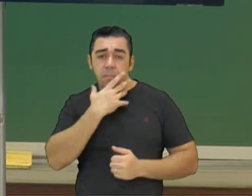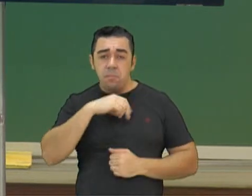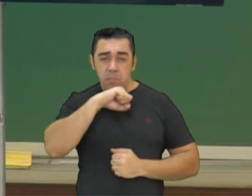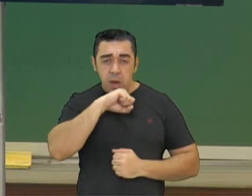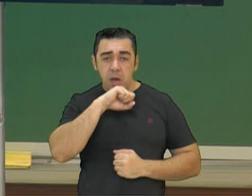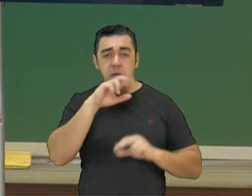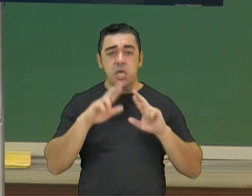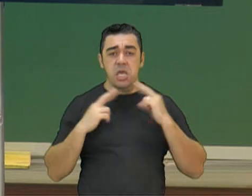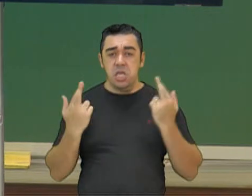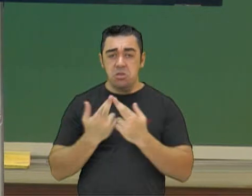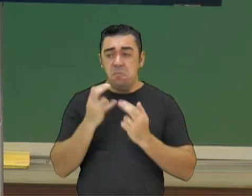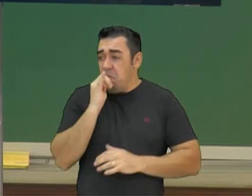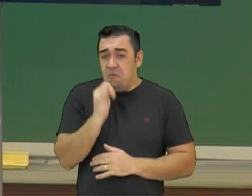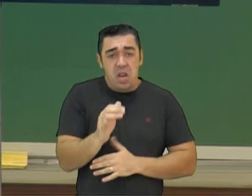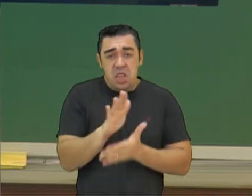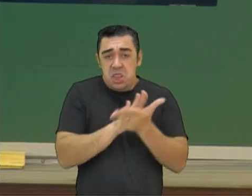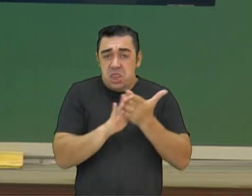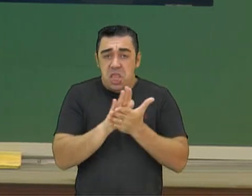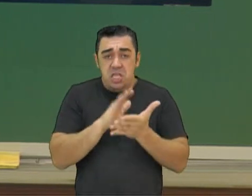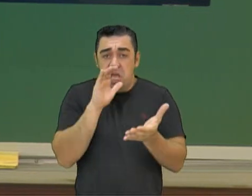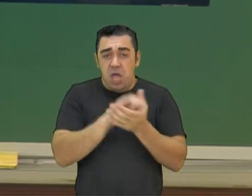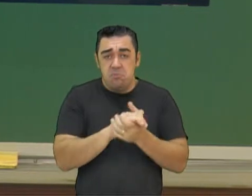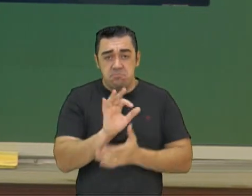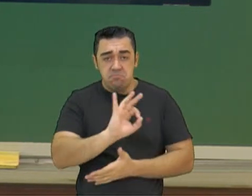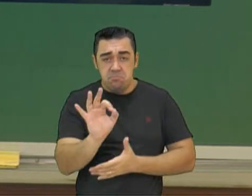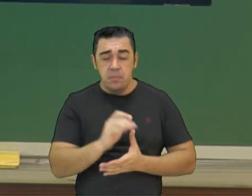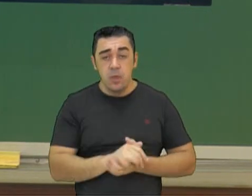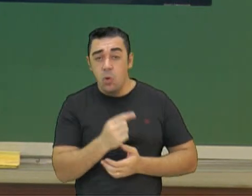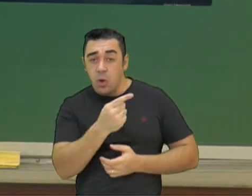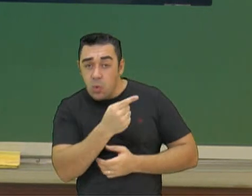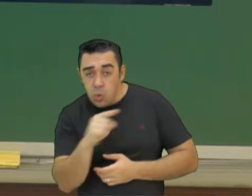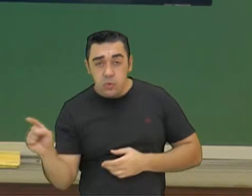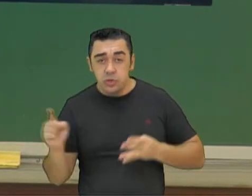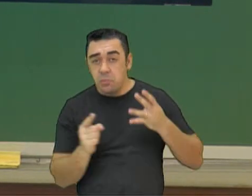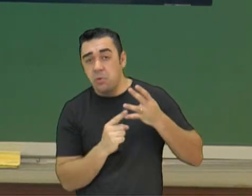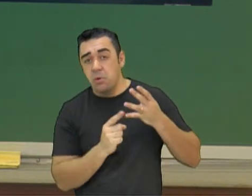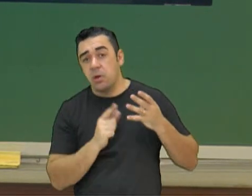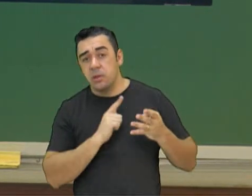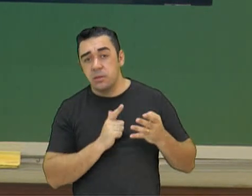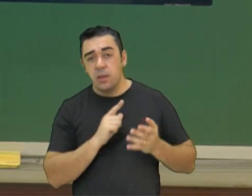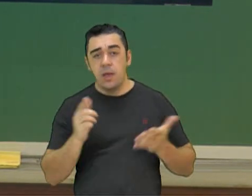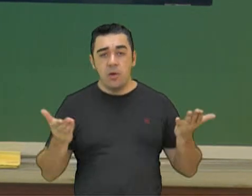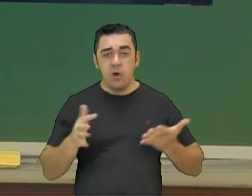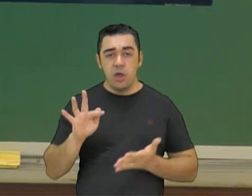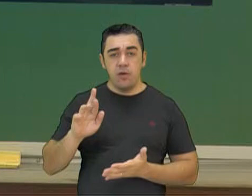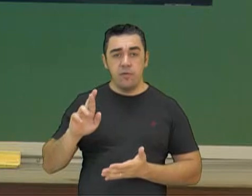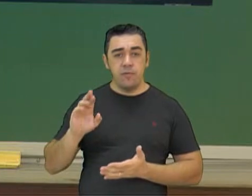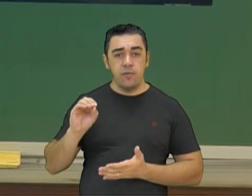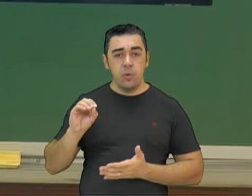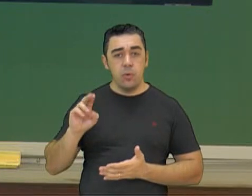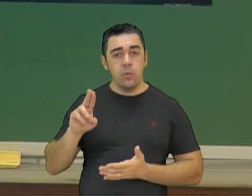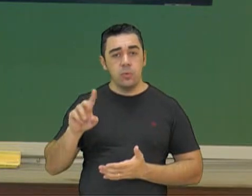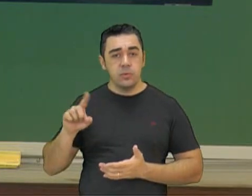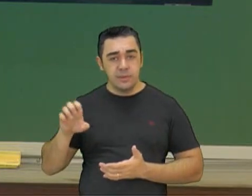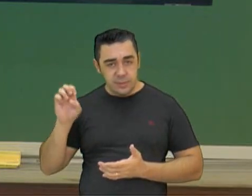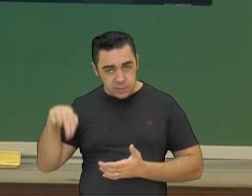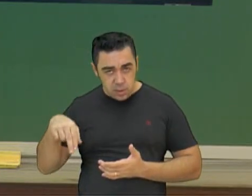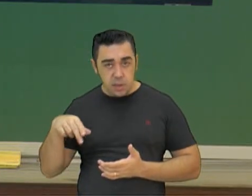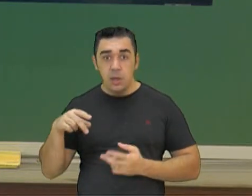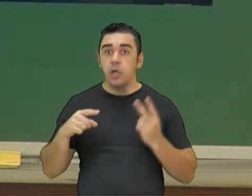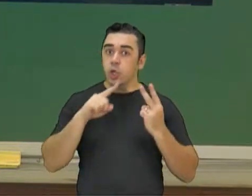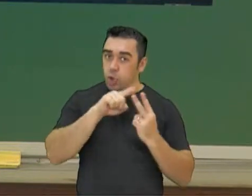nem comenta de pretendente, nada. E por último, termina aí no grande sucesso do Frozen, né? Onde até existe